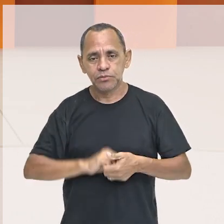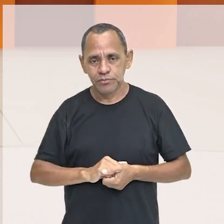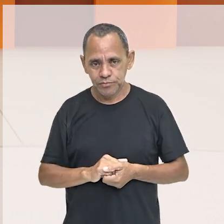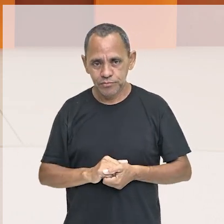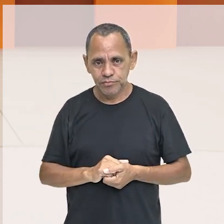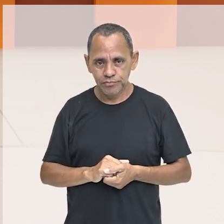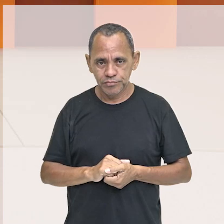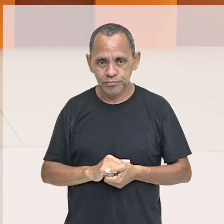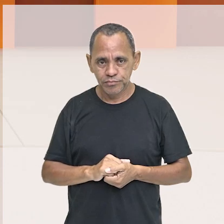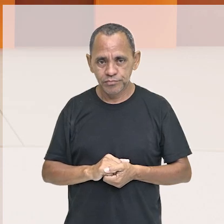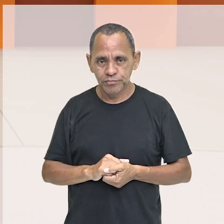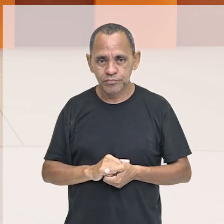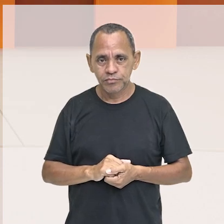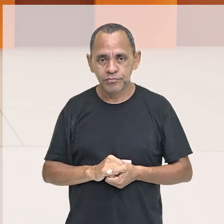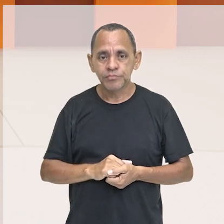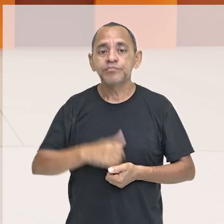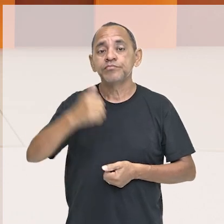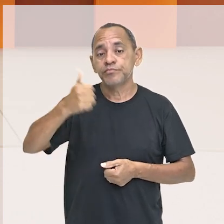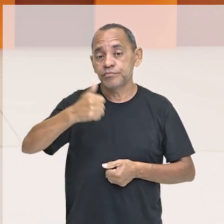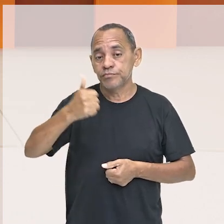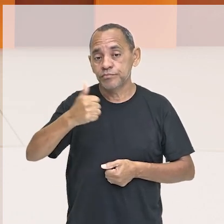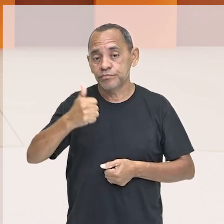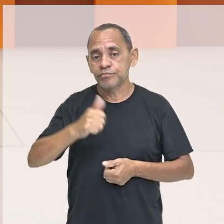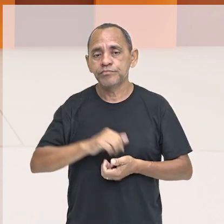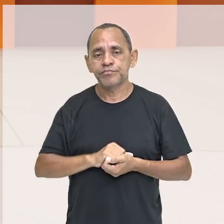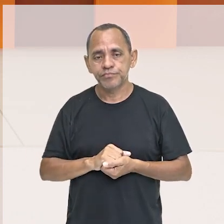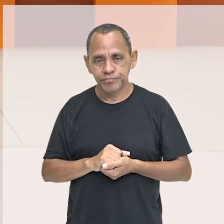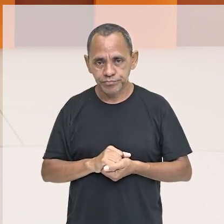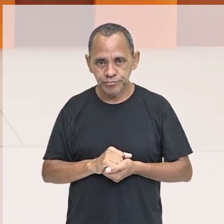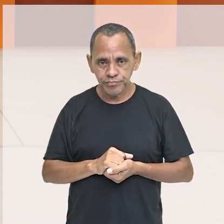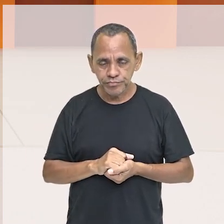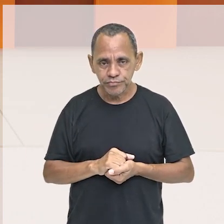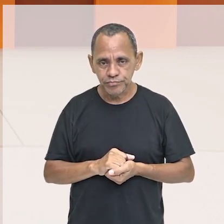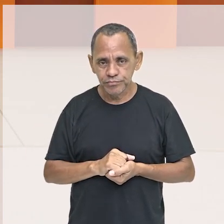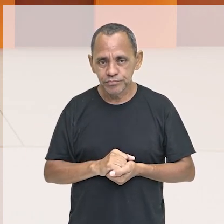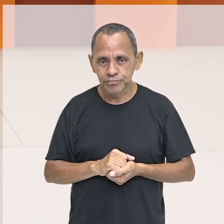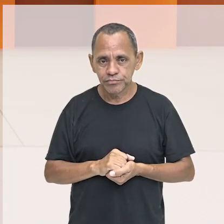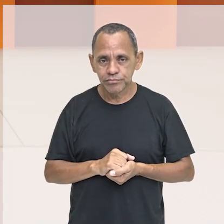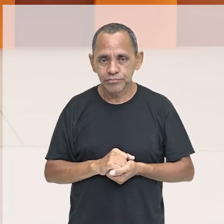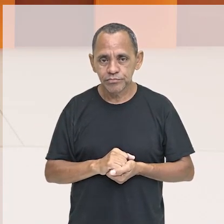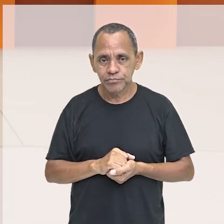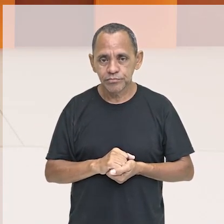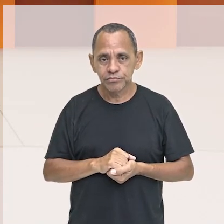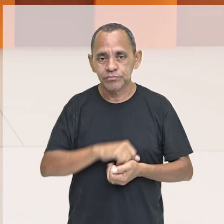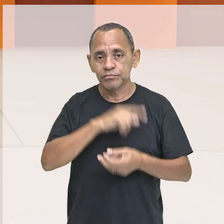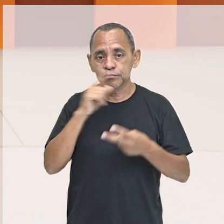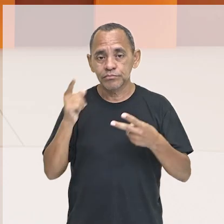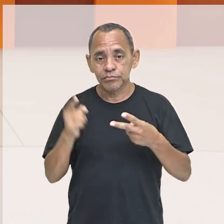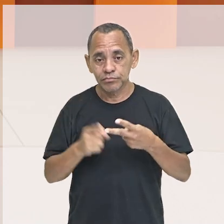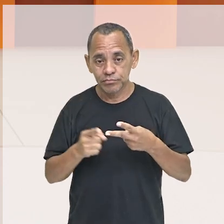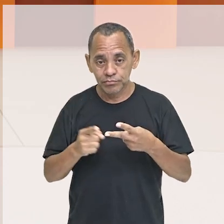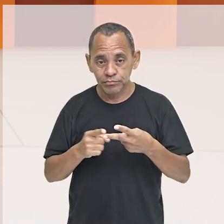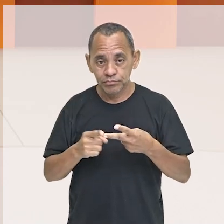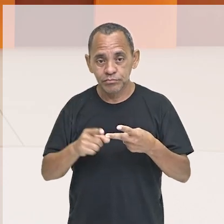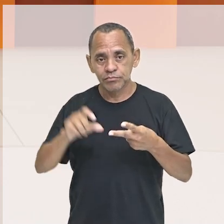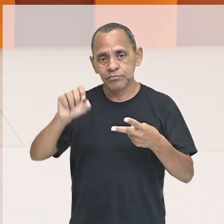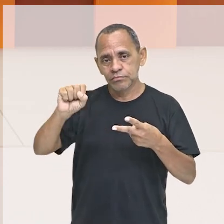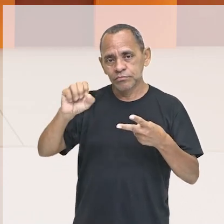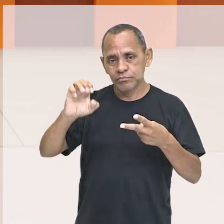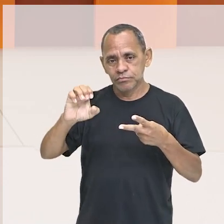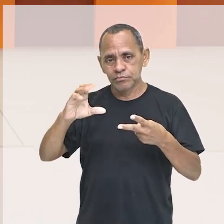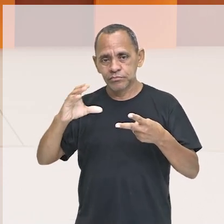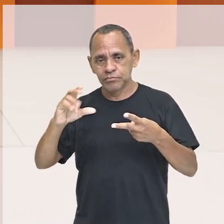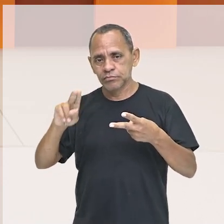esse processo, né? Primeiro, por isso chamado de primária. Muito bem. E a socialização secundária, vamos